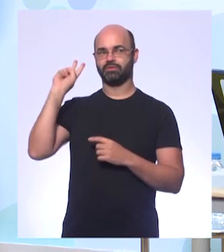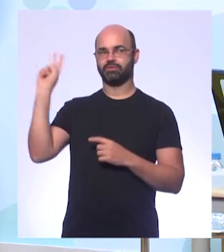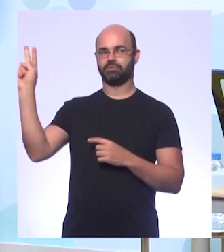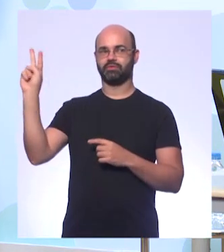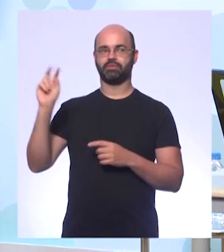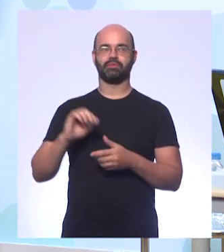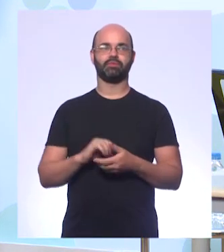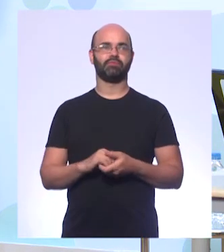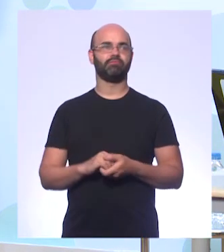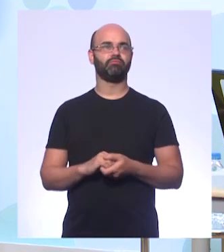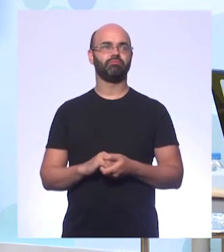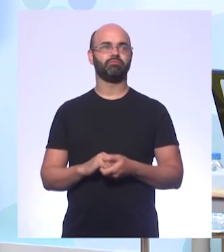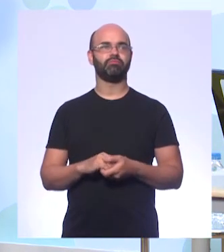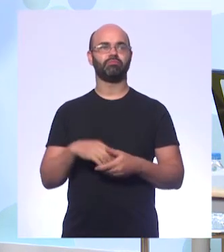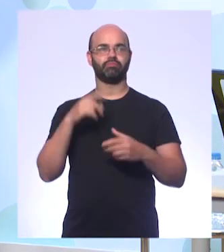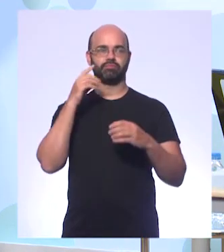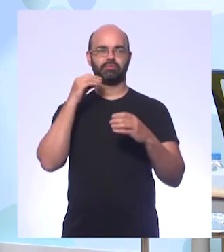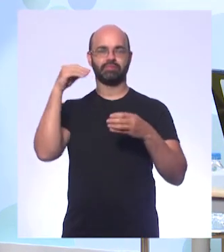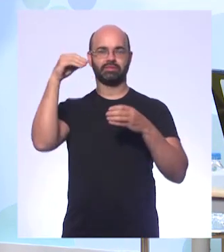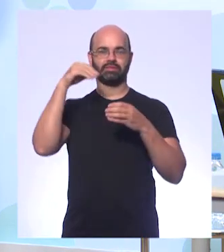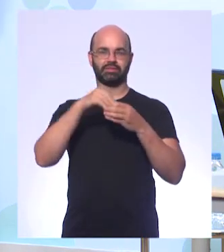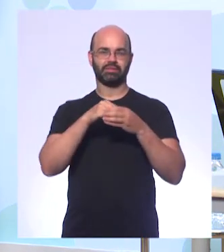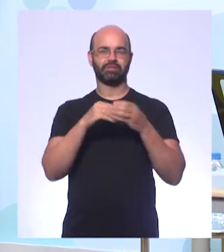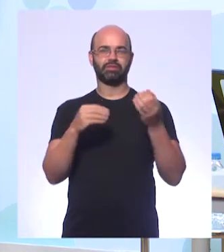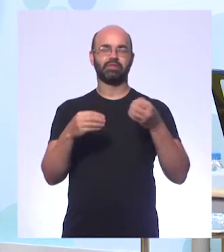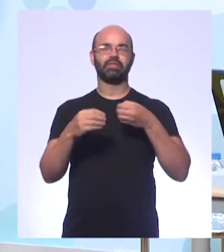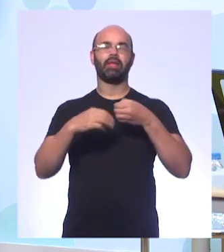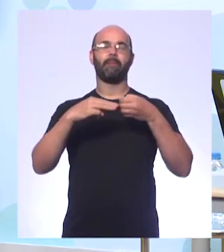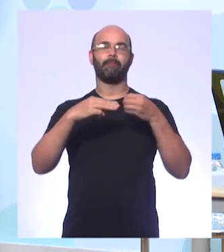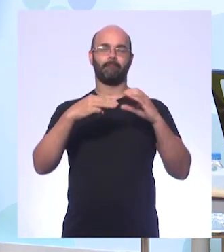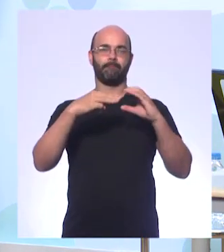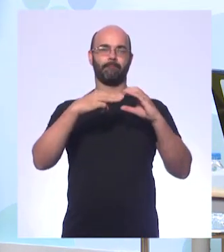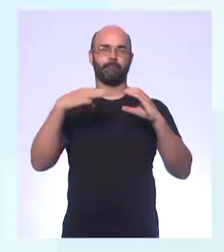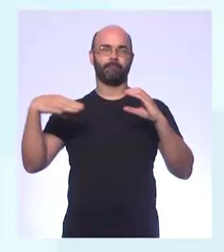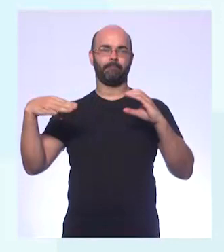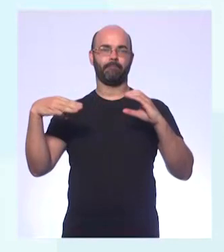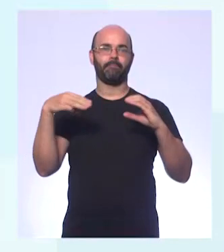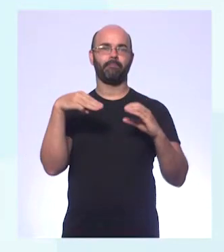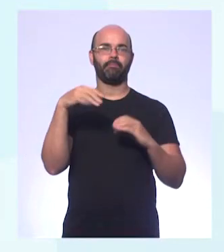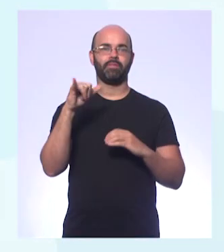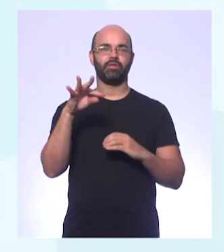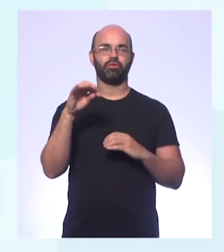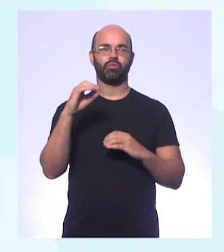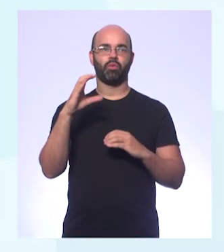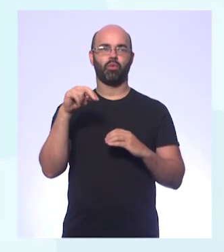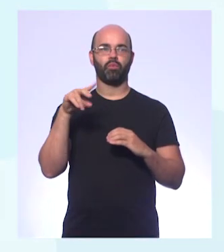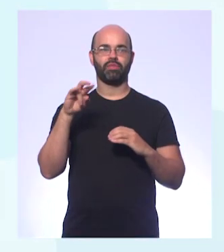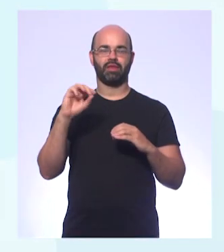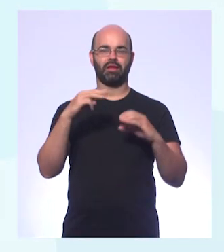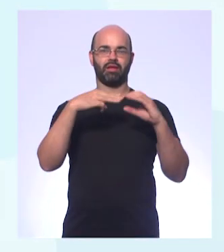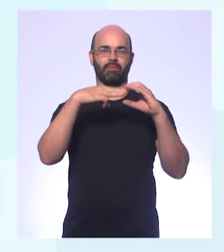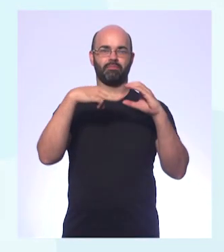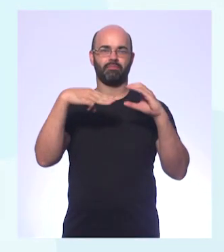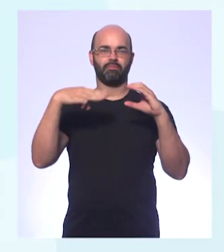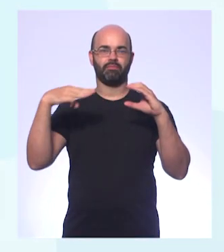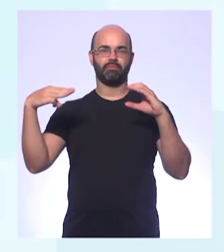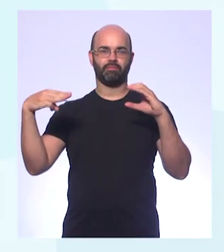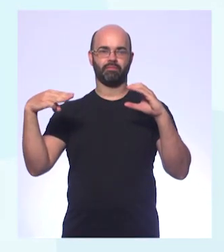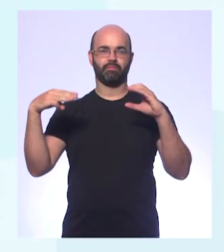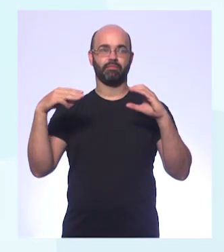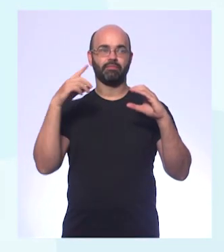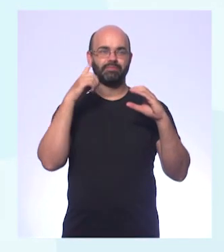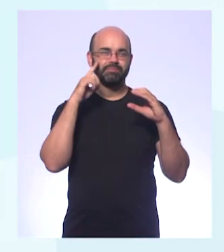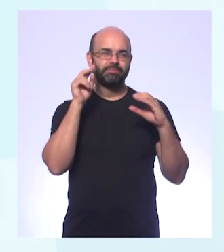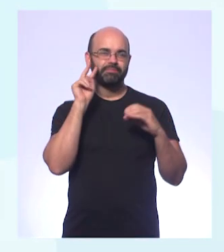ali na mitocôndria. Né, vai acontecer ali na matriz da mitocôndria. Lembra isso? Que é aquele espacinho